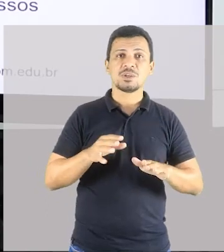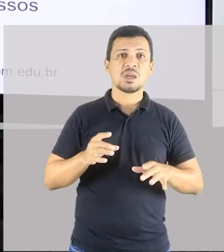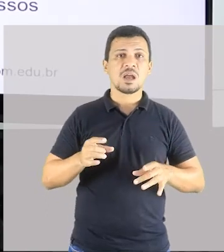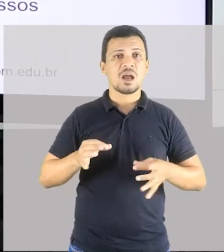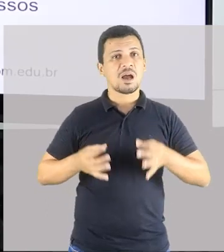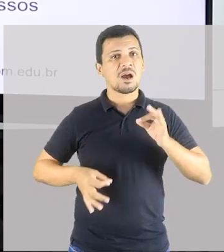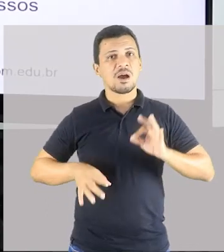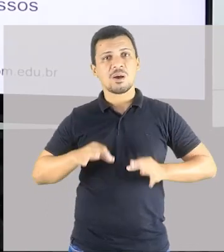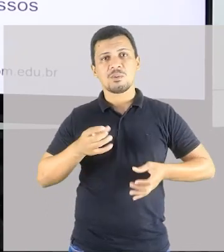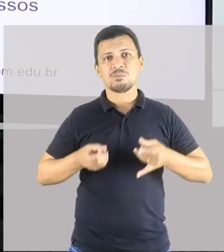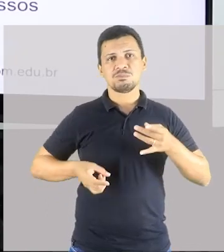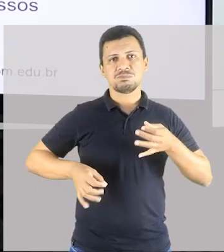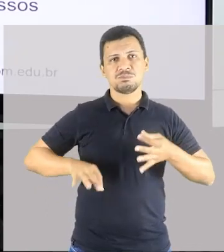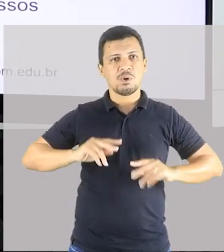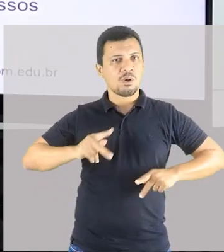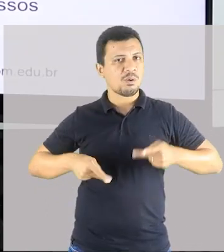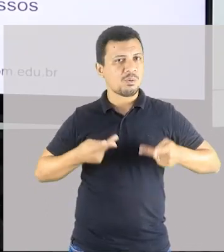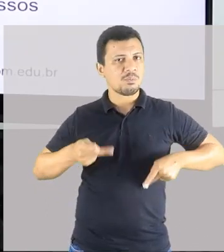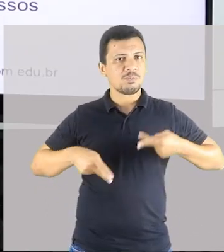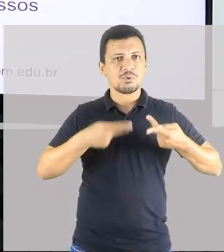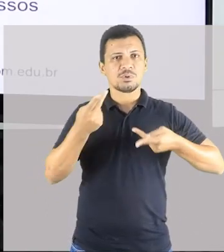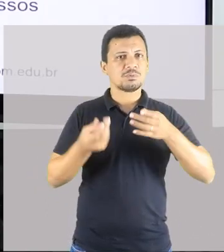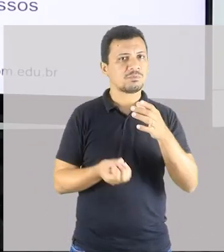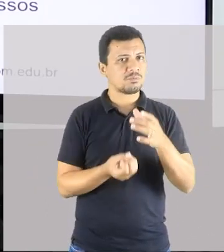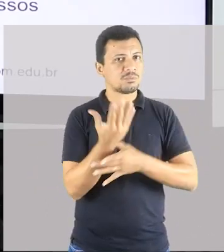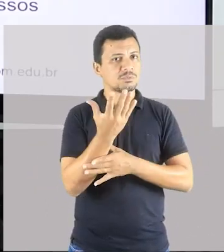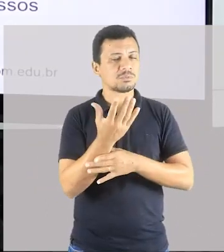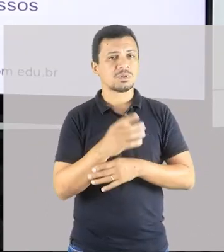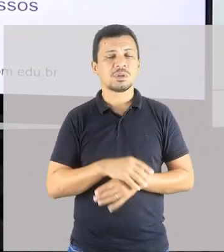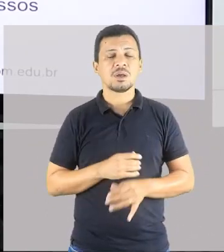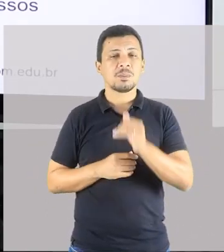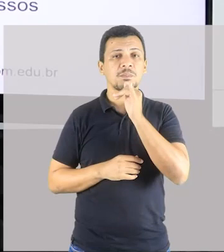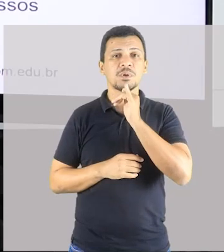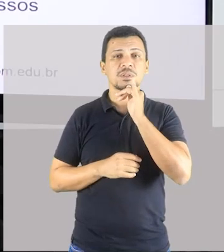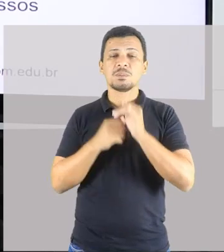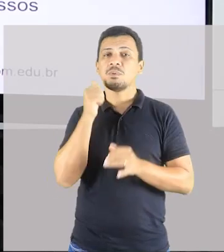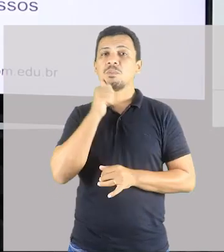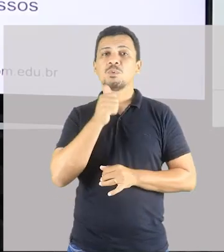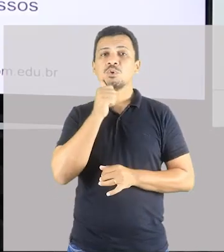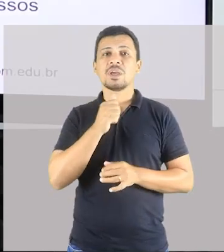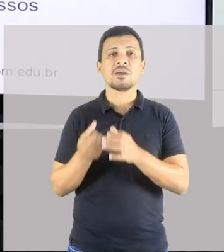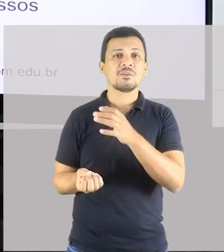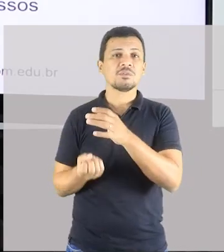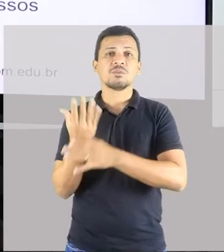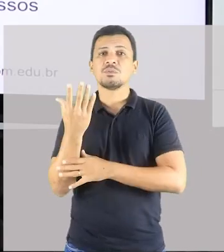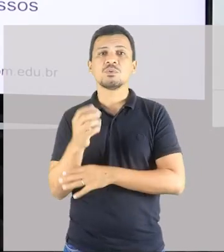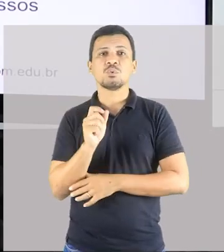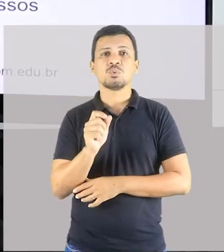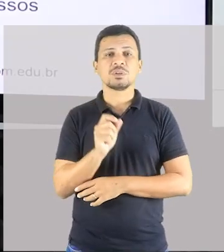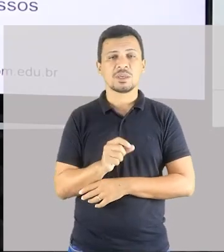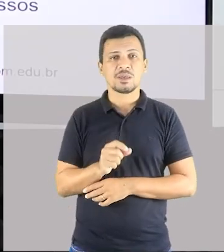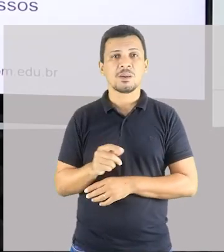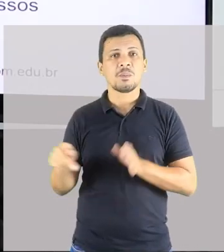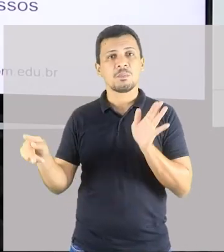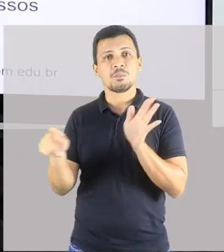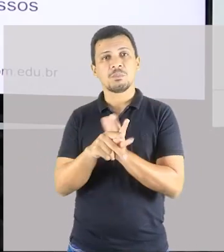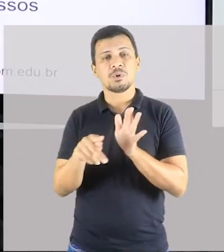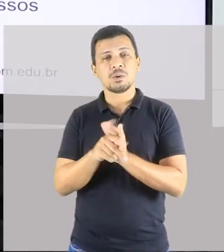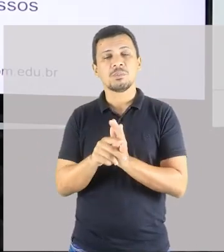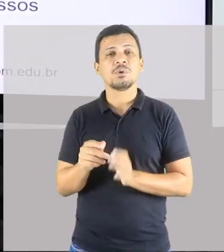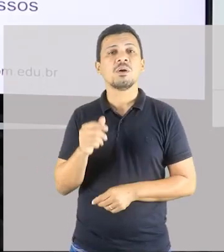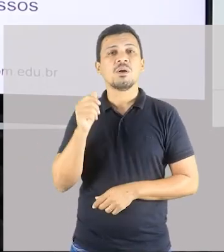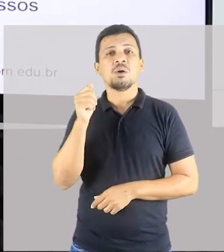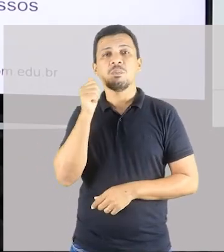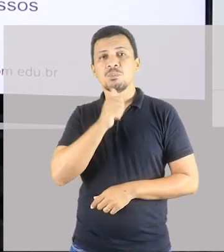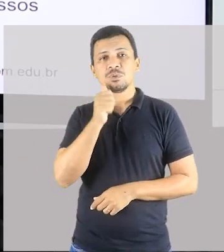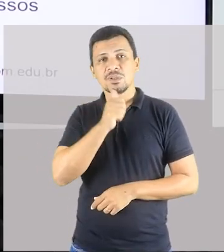hormônios que esses indivíduos vão produzir. Por exemplo, no caso das mulheres, elas vão produzir mais estrogênio e